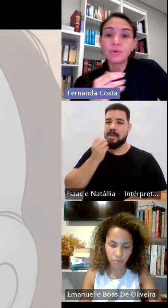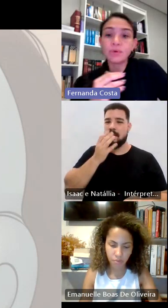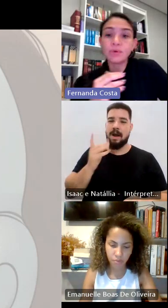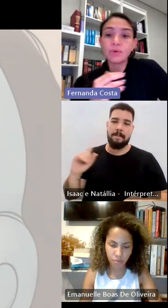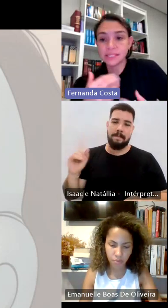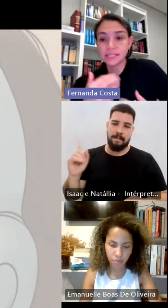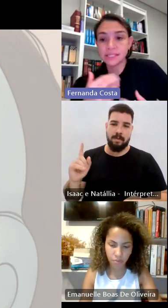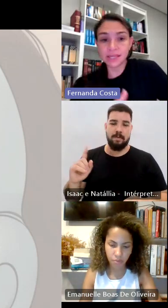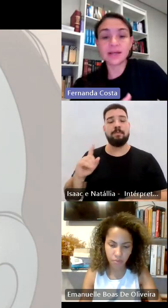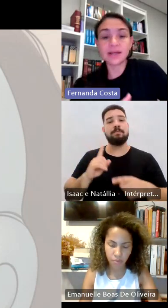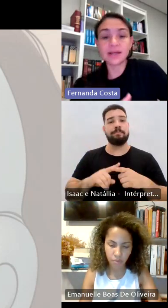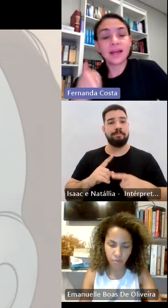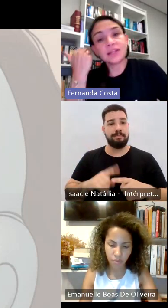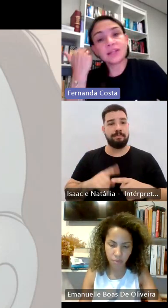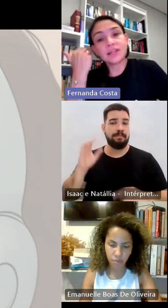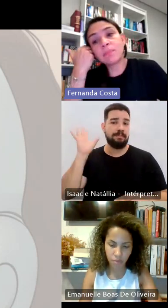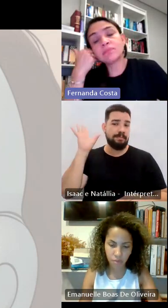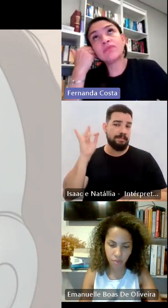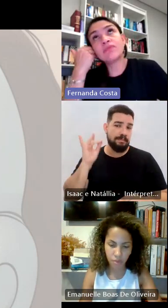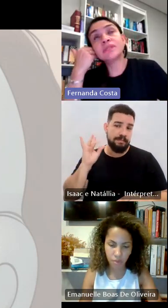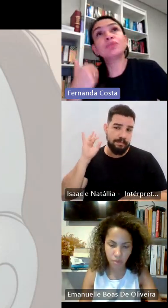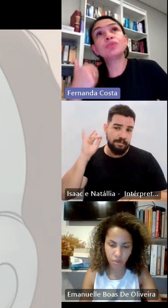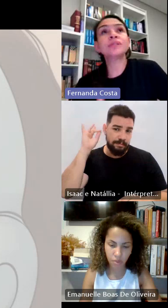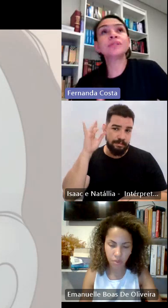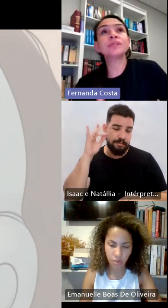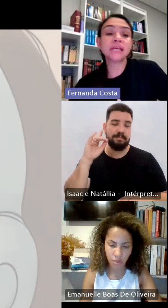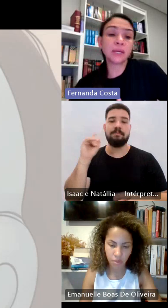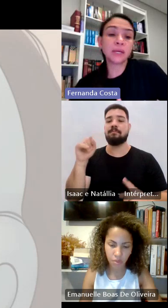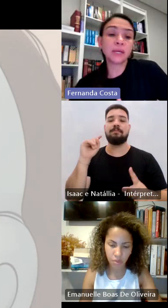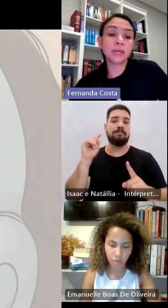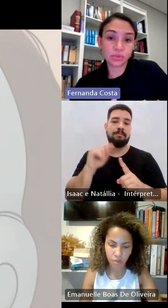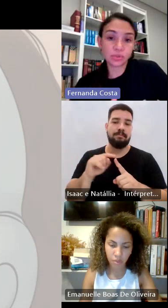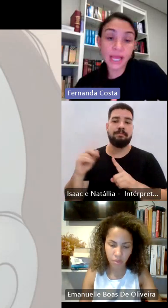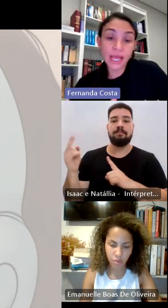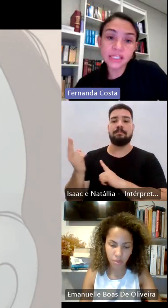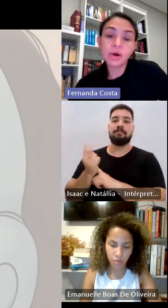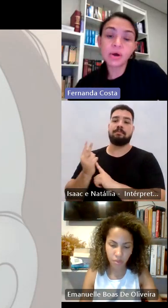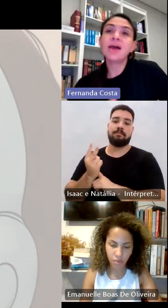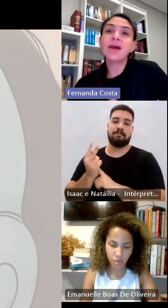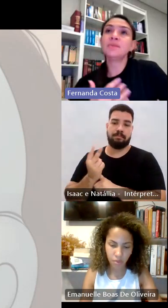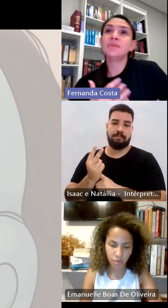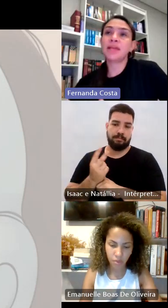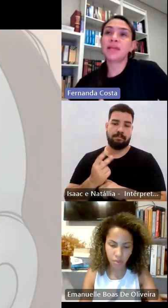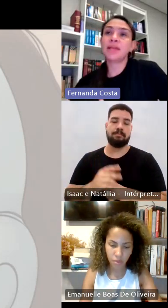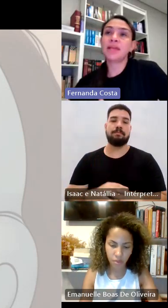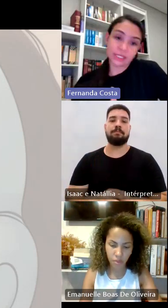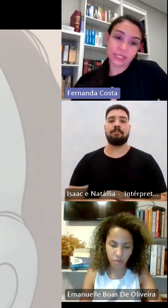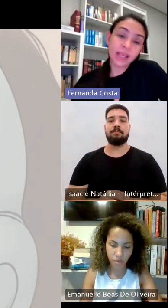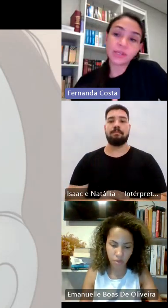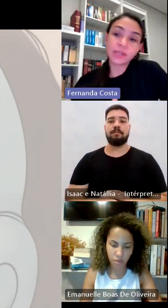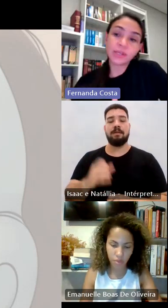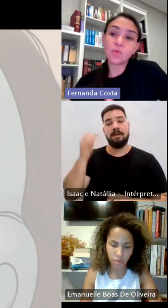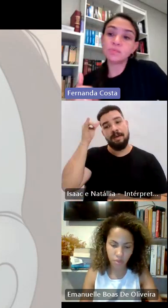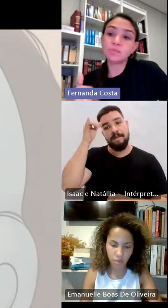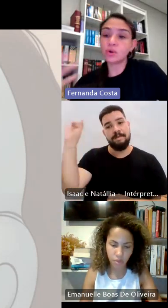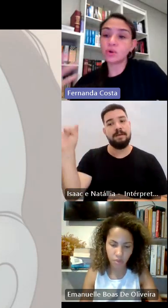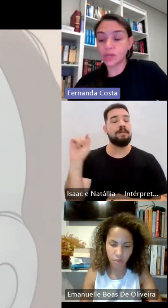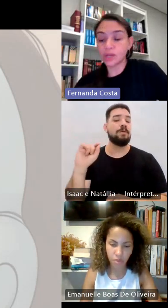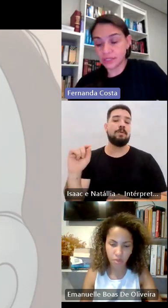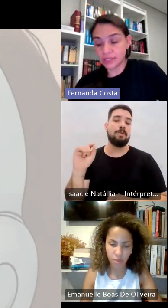quê? Porque essa cera, ela tem uma função de proteção ali no nosso organismo. Ela impede, por exemplo, que